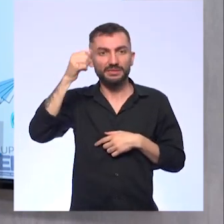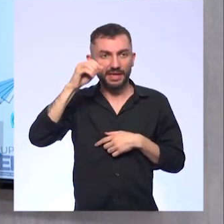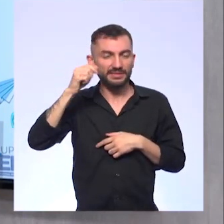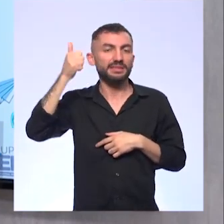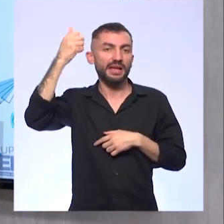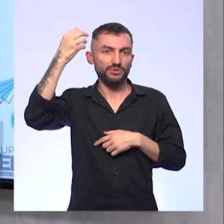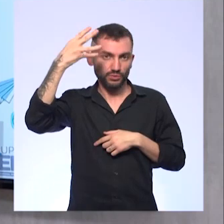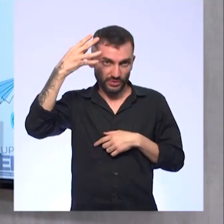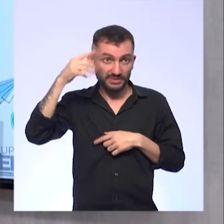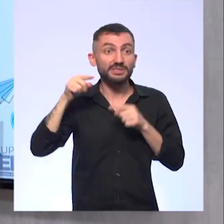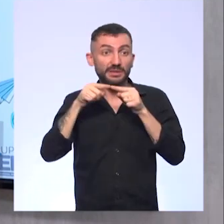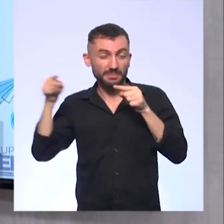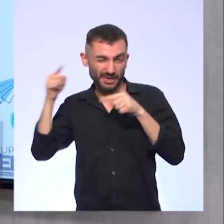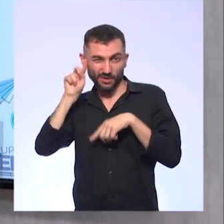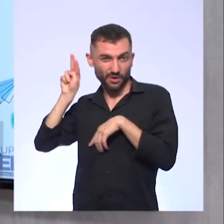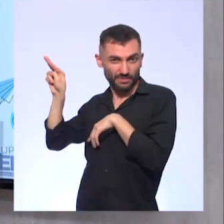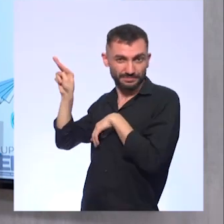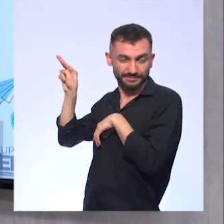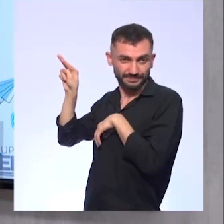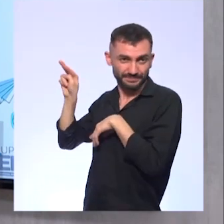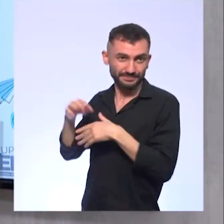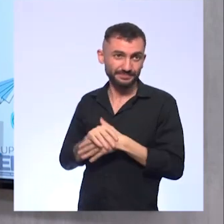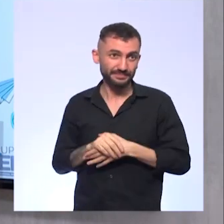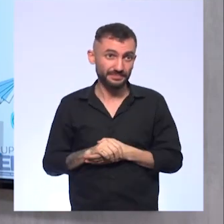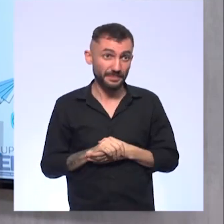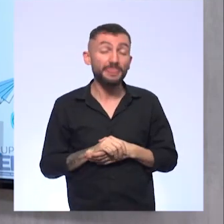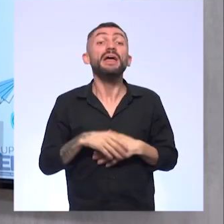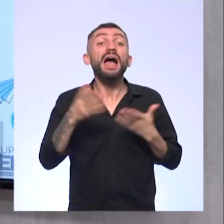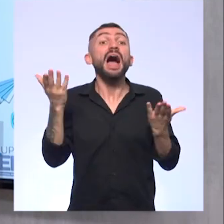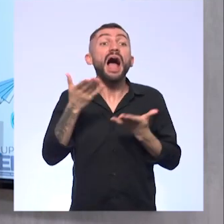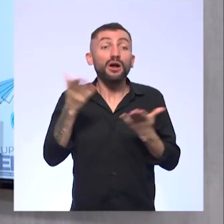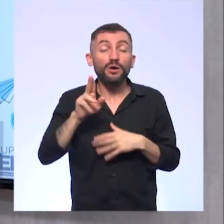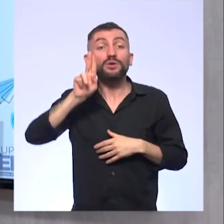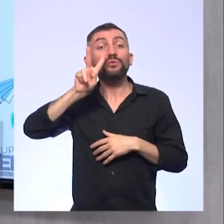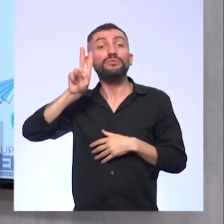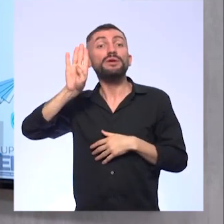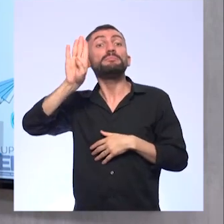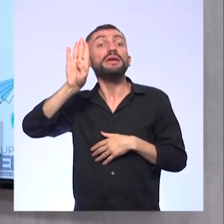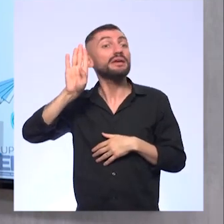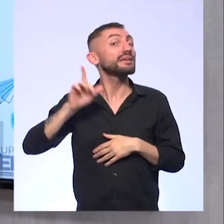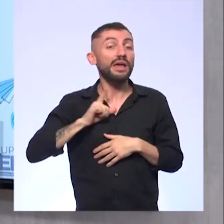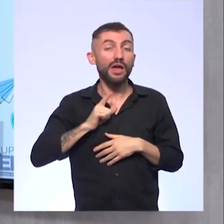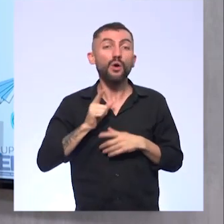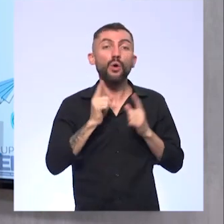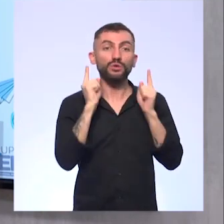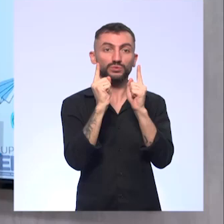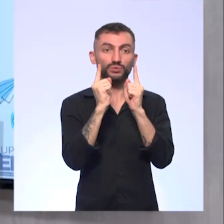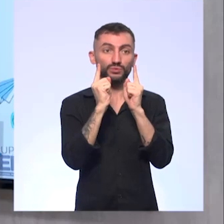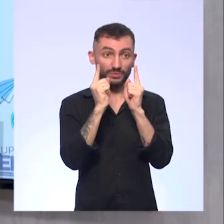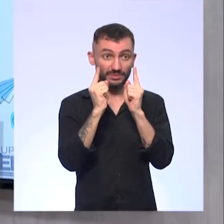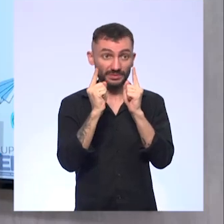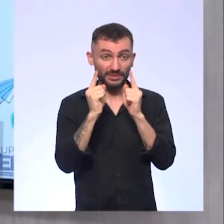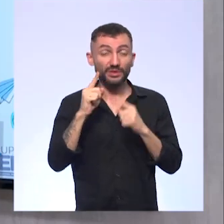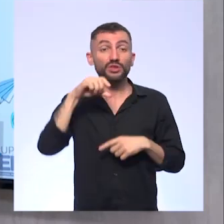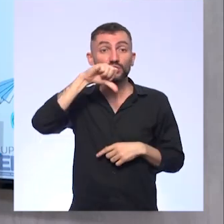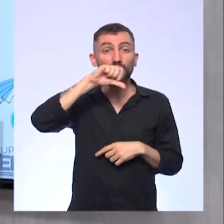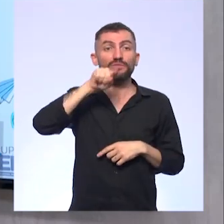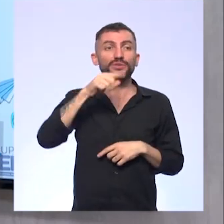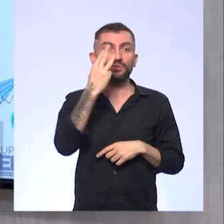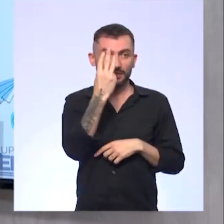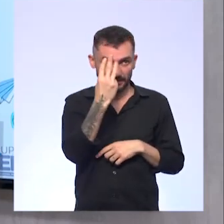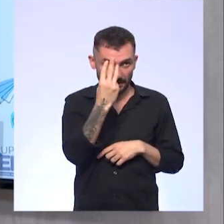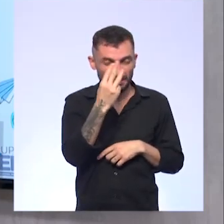9,34 vezes a 14 a frequentar o bebê ela tá muito intervalo pequeno de 9,3